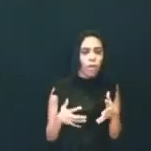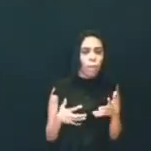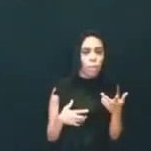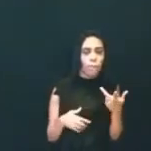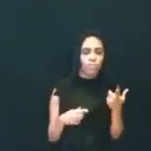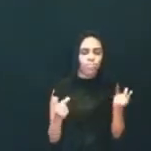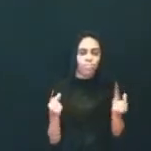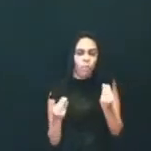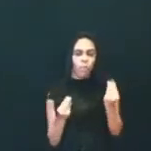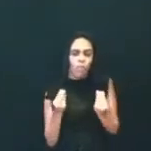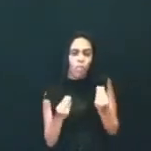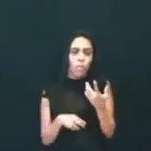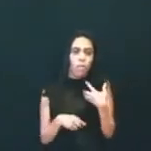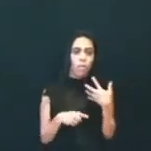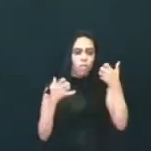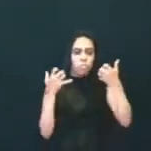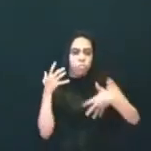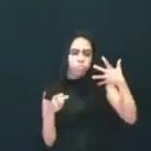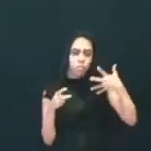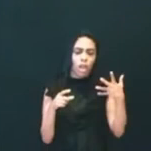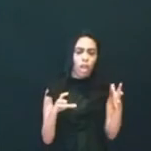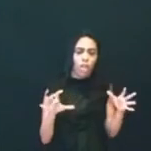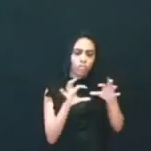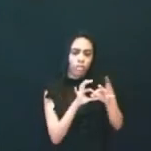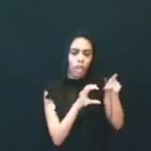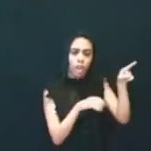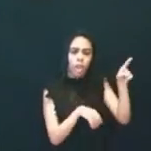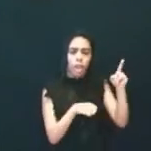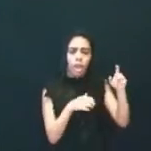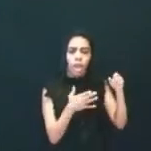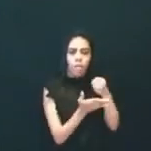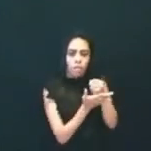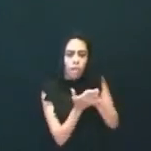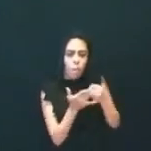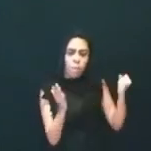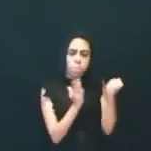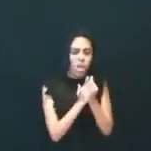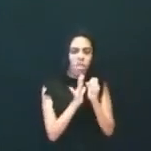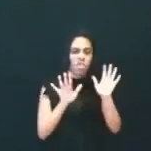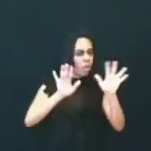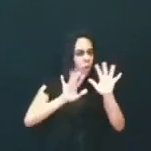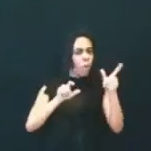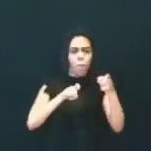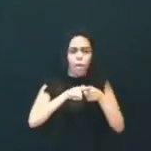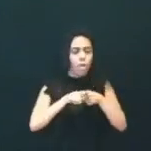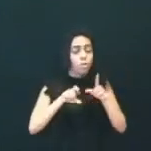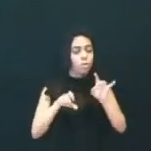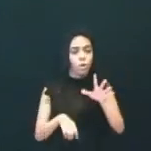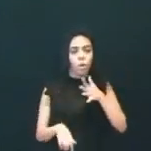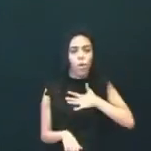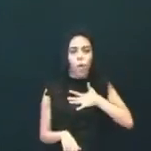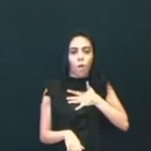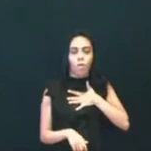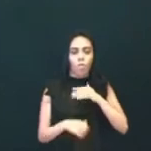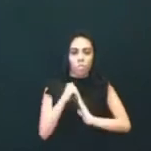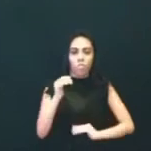de interesse, né? Não vou aqui abordar, não tenho nenhuma ligação com a indústria farmacêutica, eu sou apenas um médico apaixonado por aquilo que eu faço